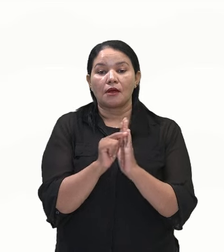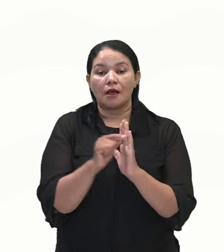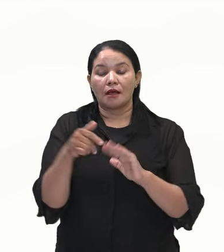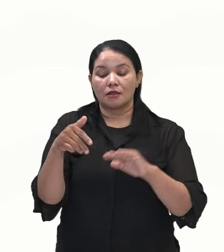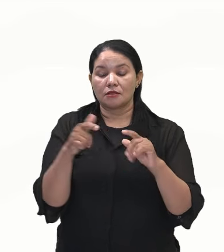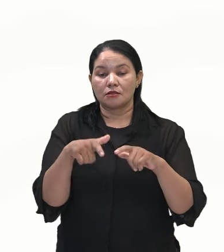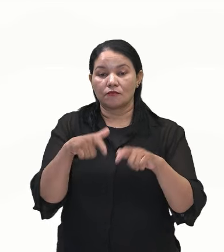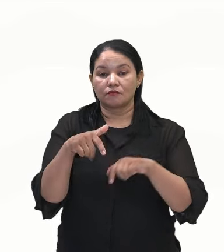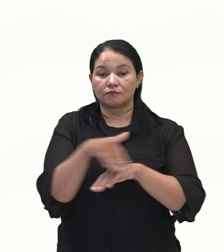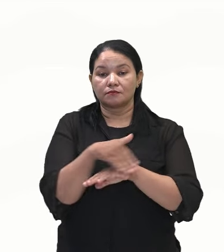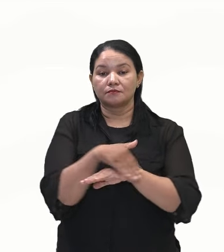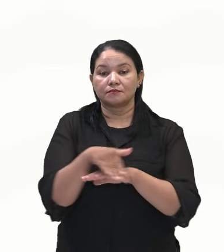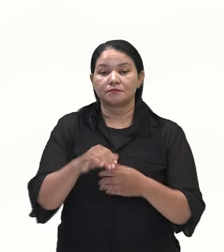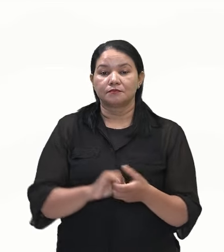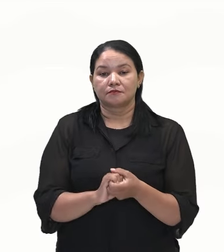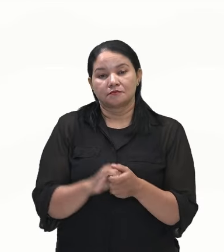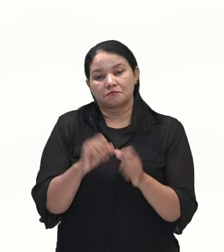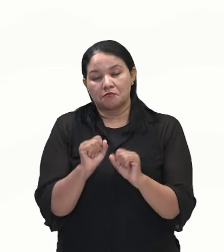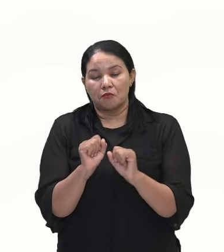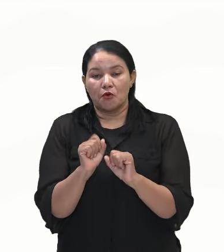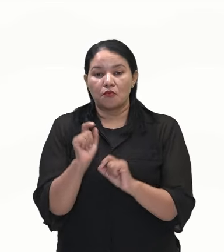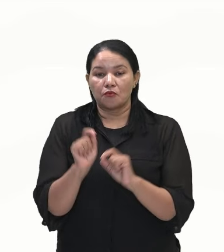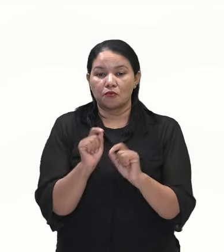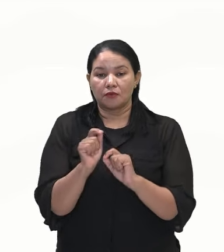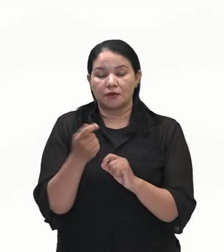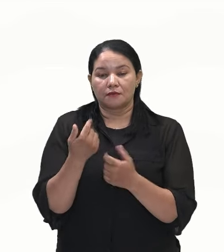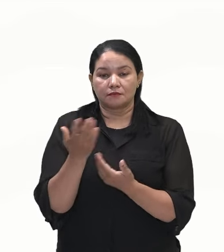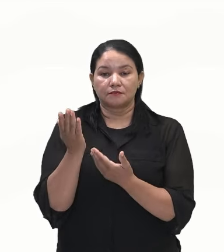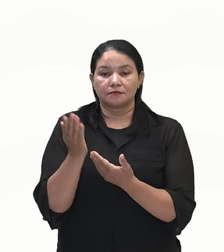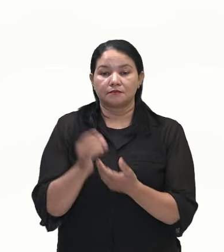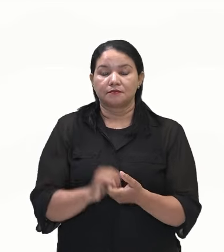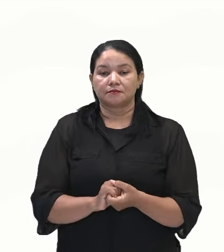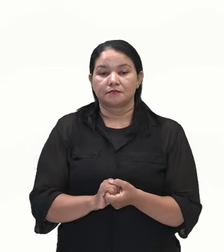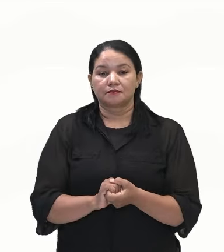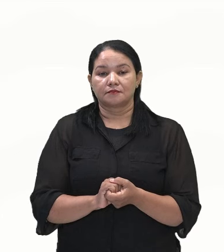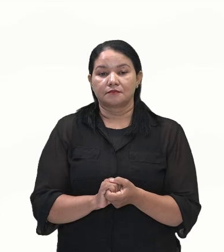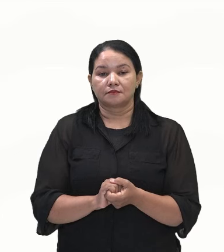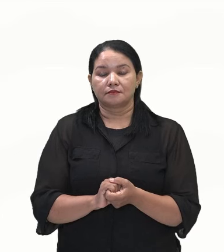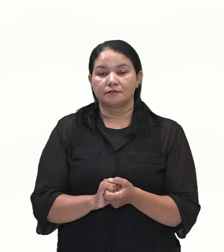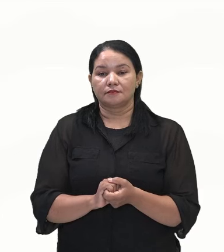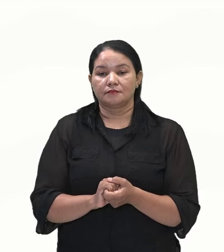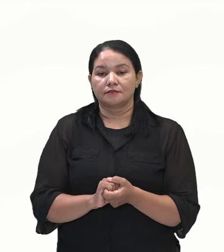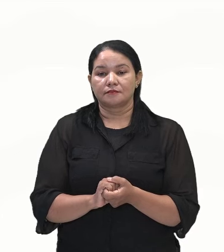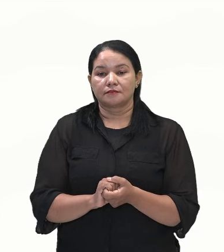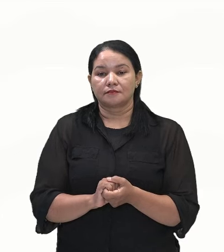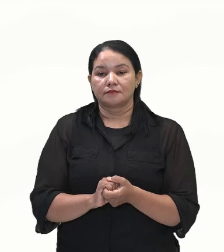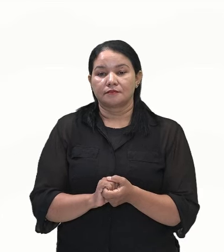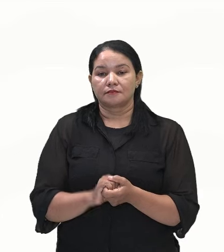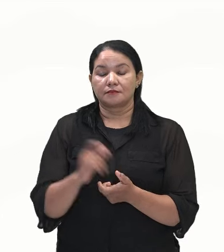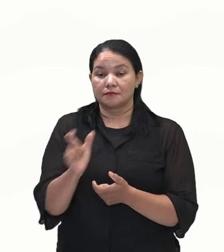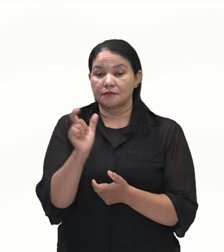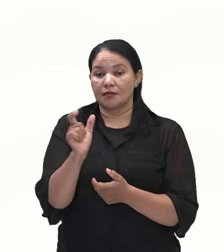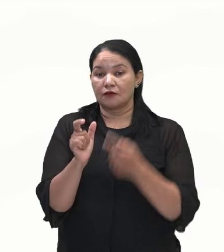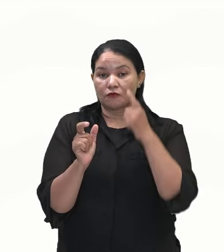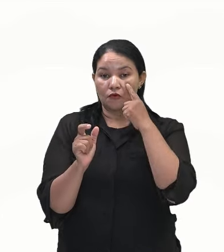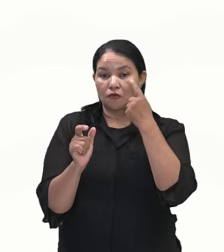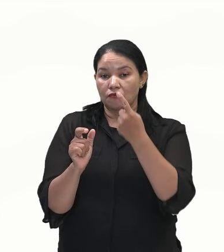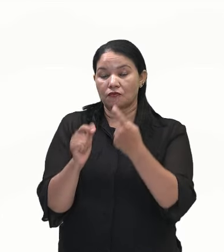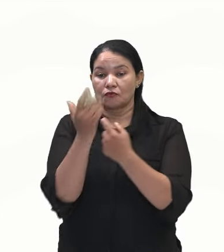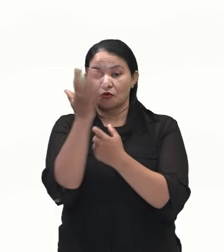né? Então, endereçar, né? Endereçando the environmental impact. A palavra environmental quer dizer ambiental,